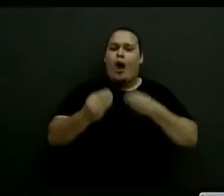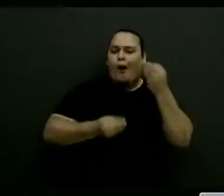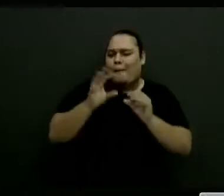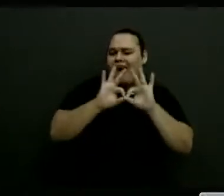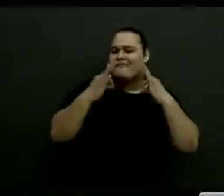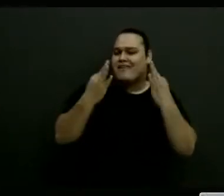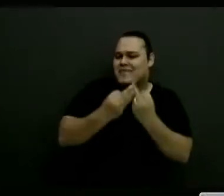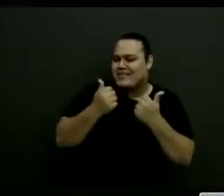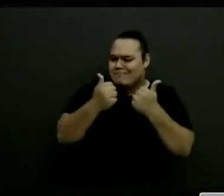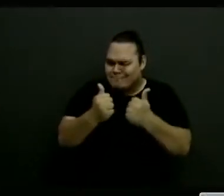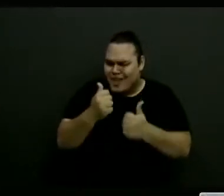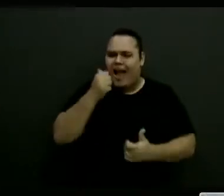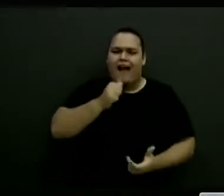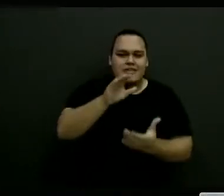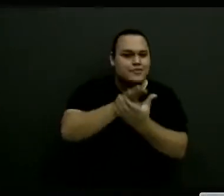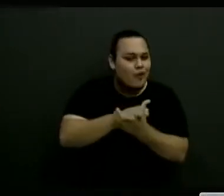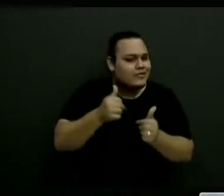família, esposa?